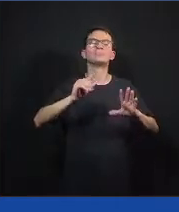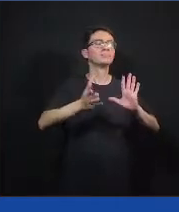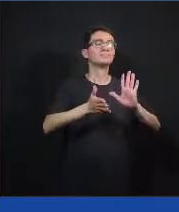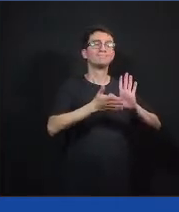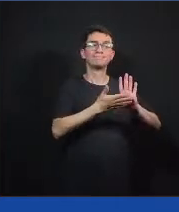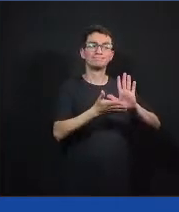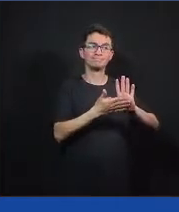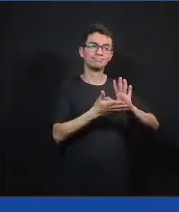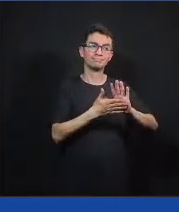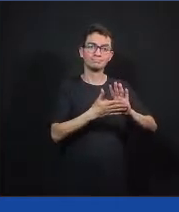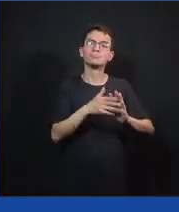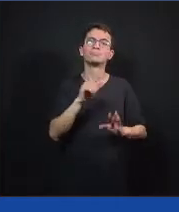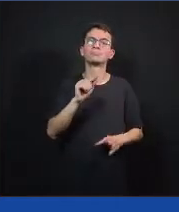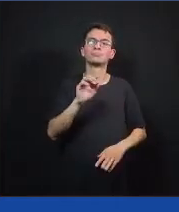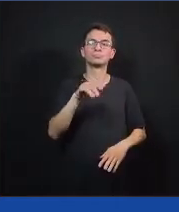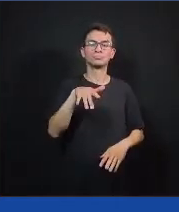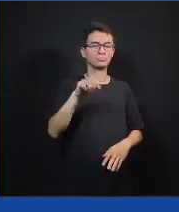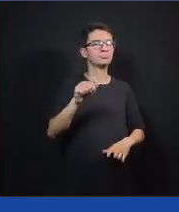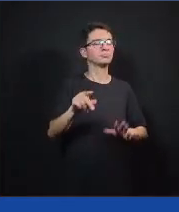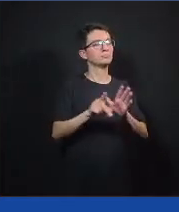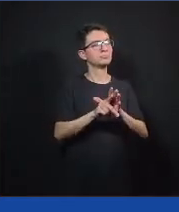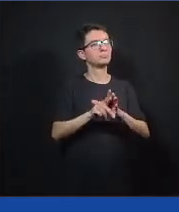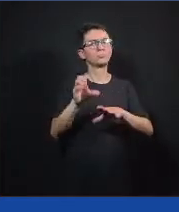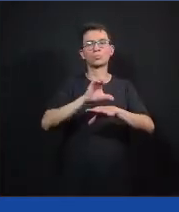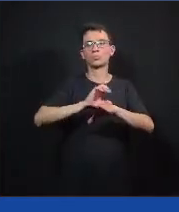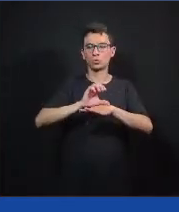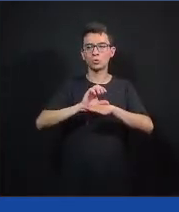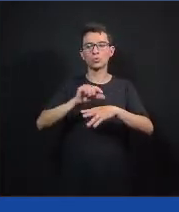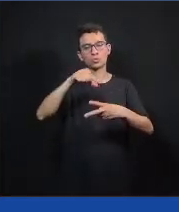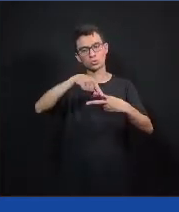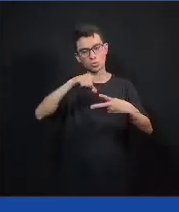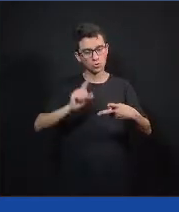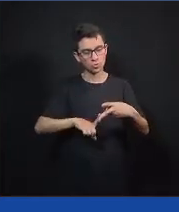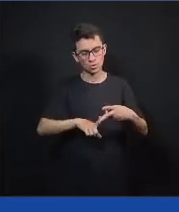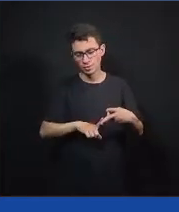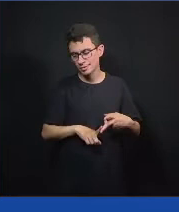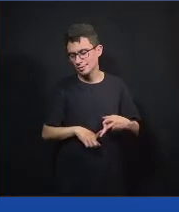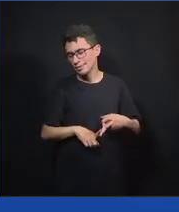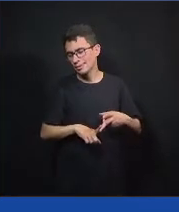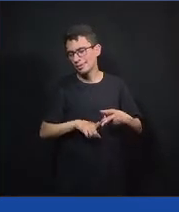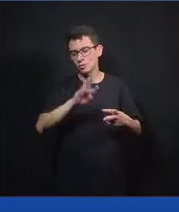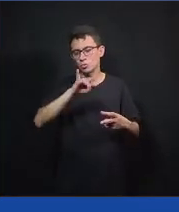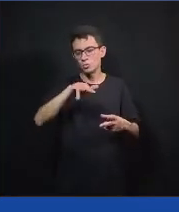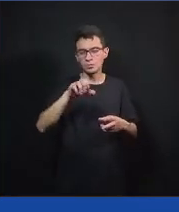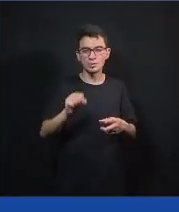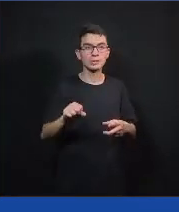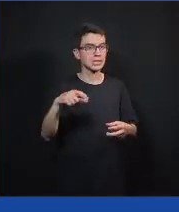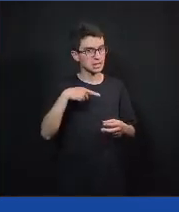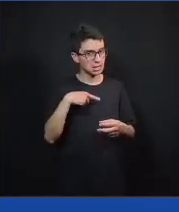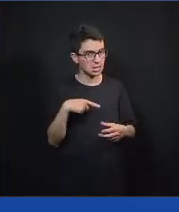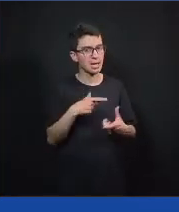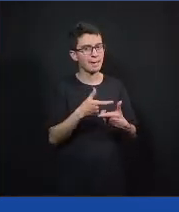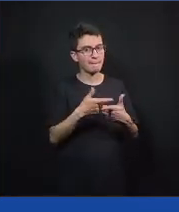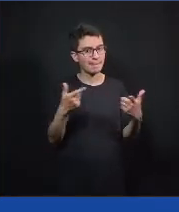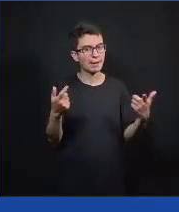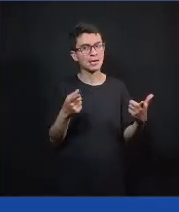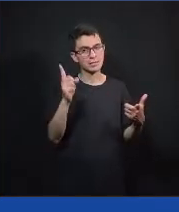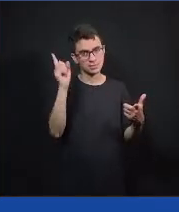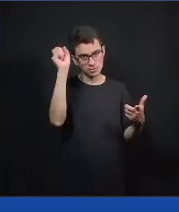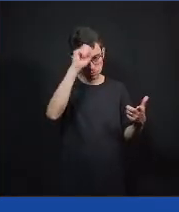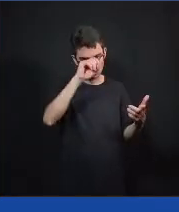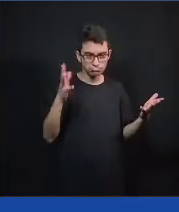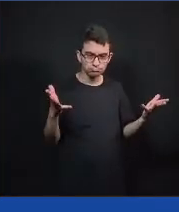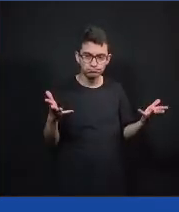emenda à Constituição, que exige dois turnos em cada casa, exige uma maioria que é mais difícil de conseguir do que a